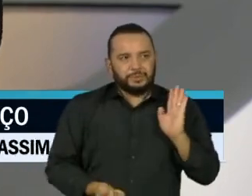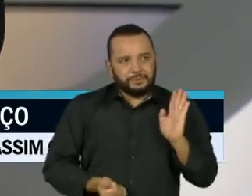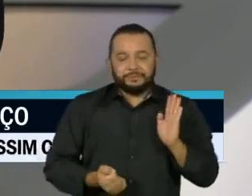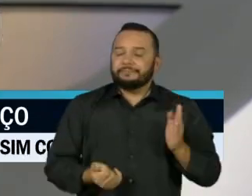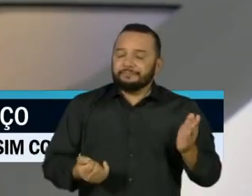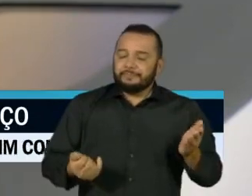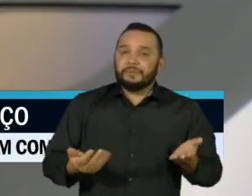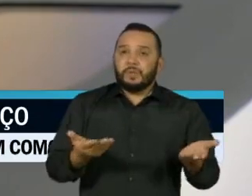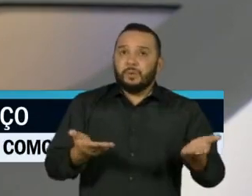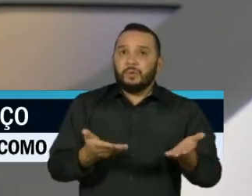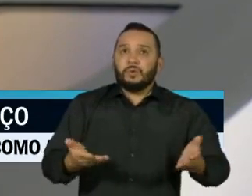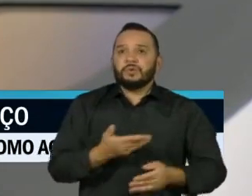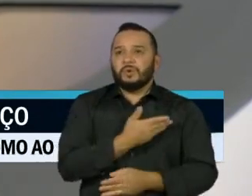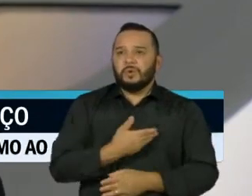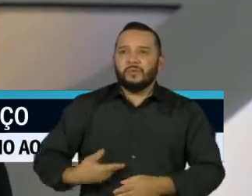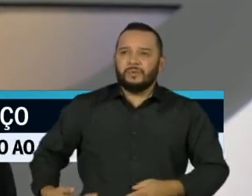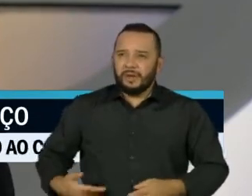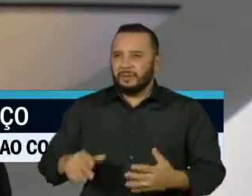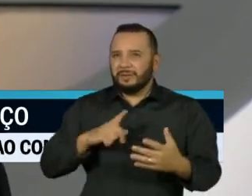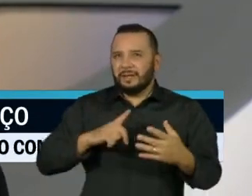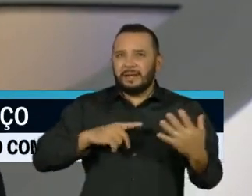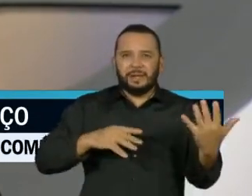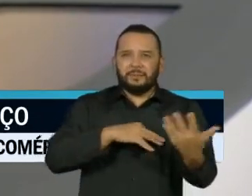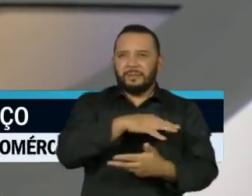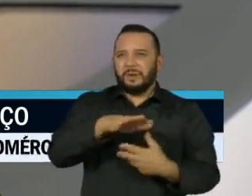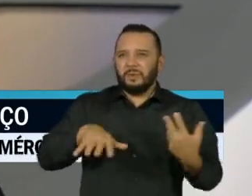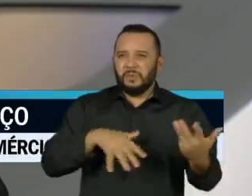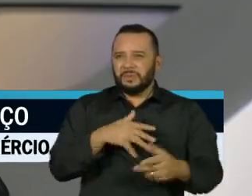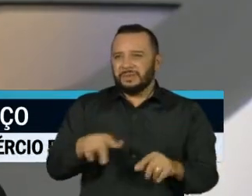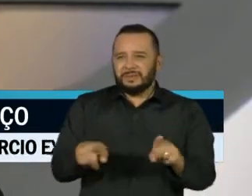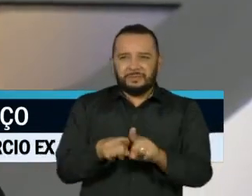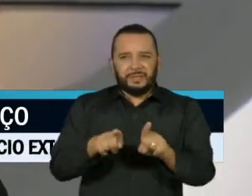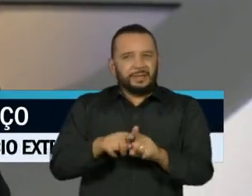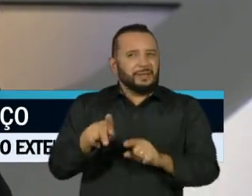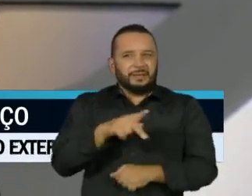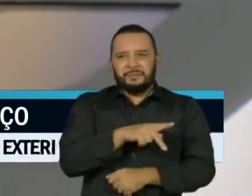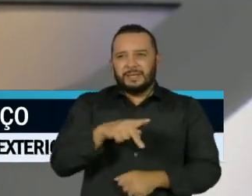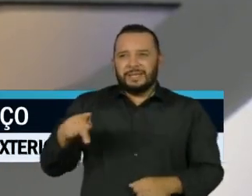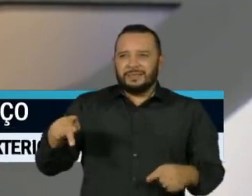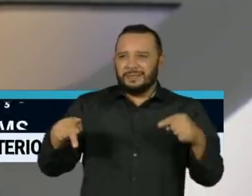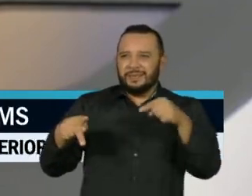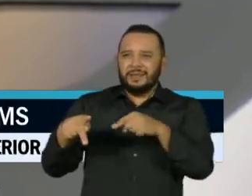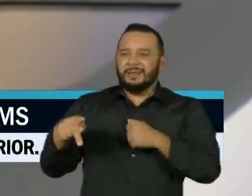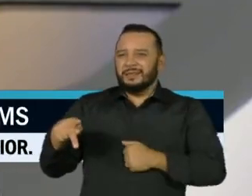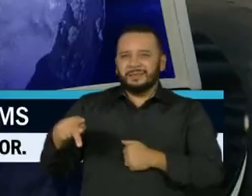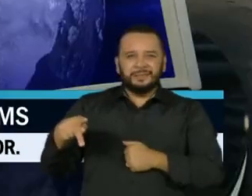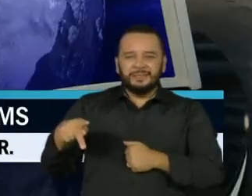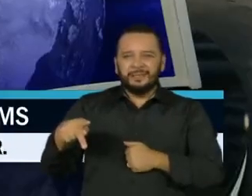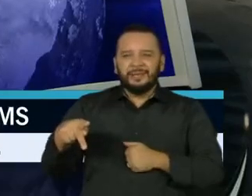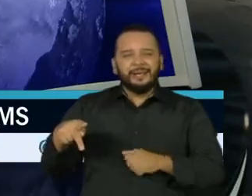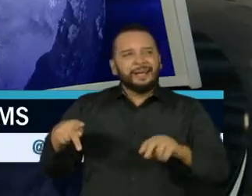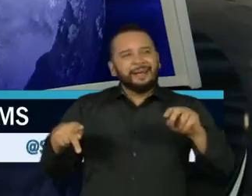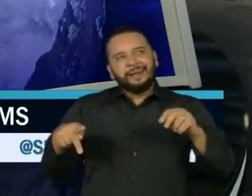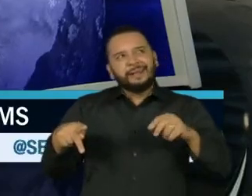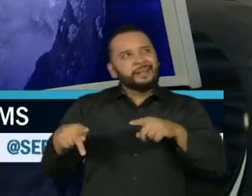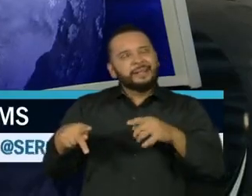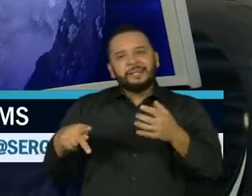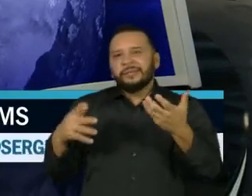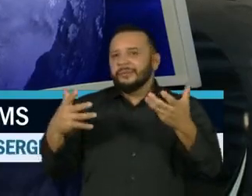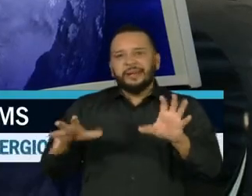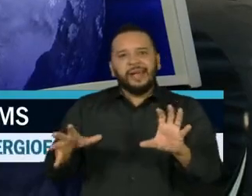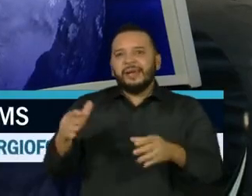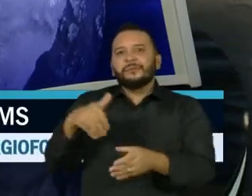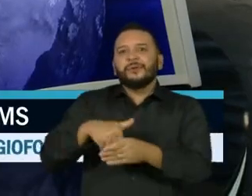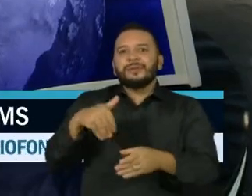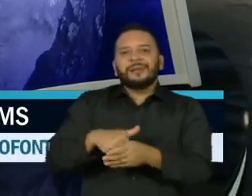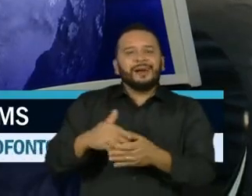desorientado que que cujo Presidente não se pauta por tema se os médicos